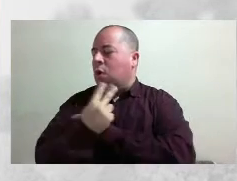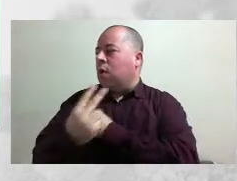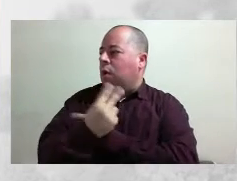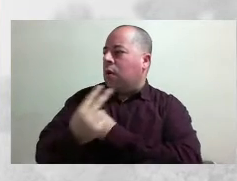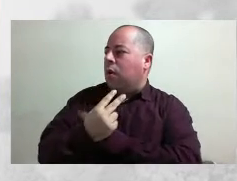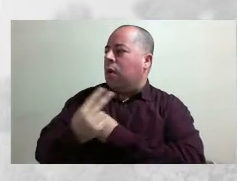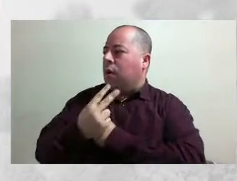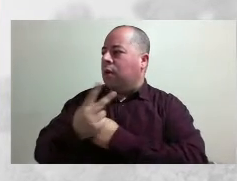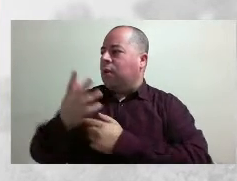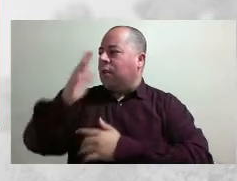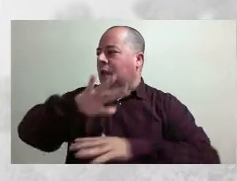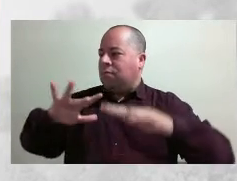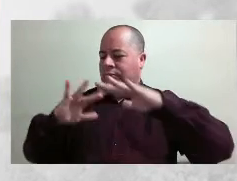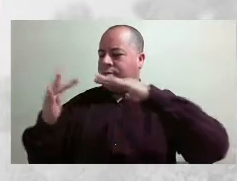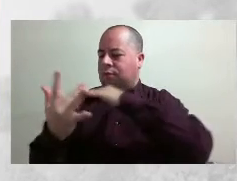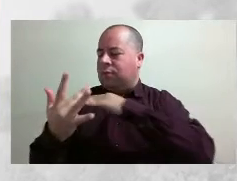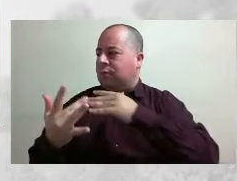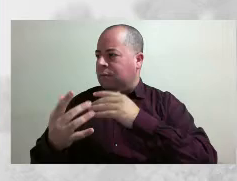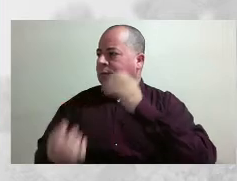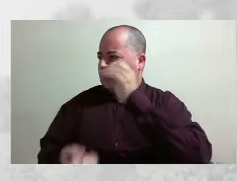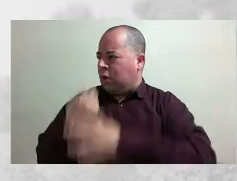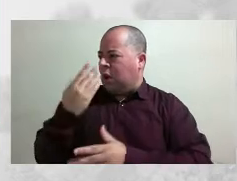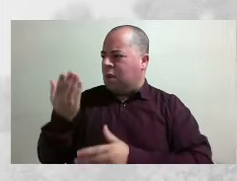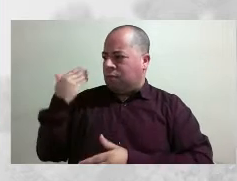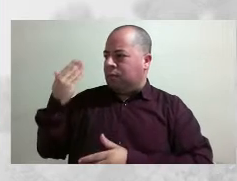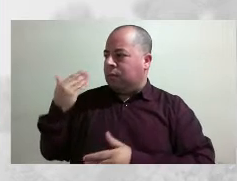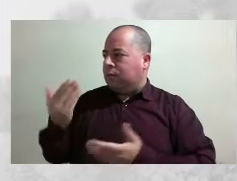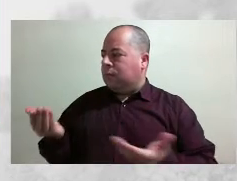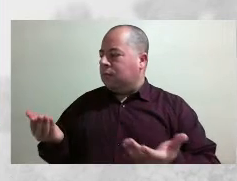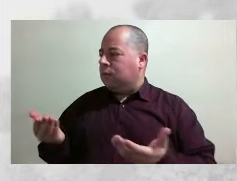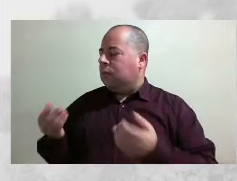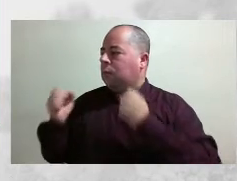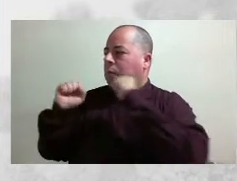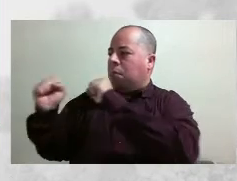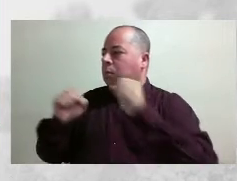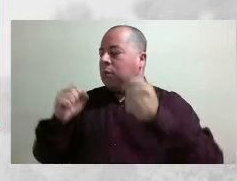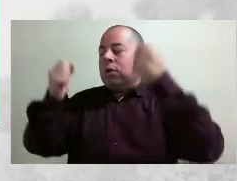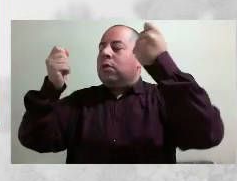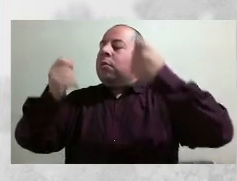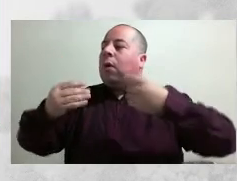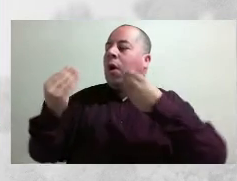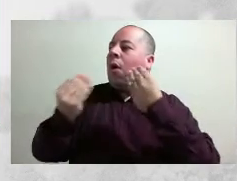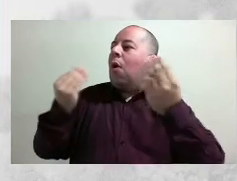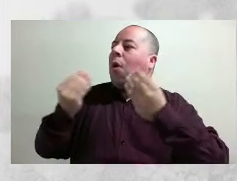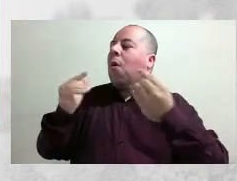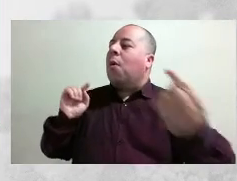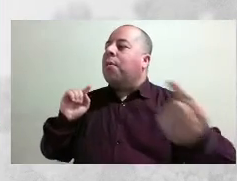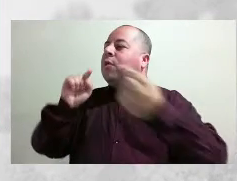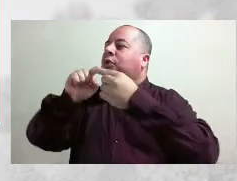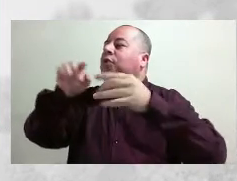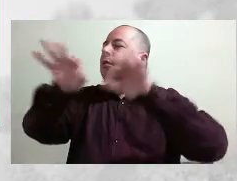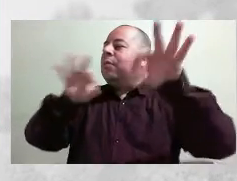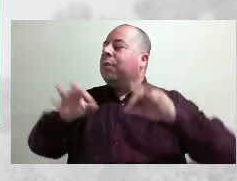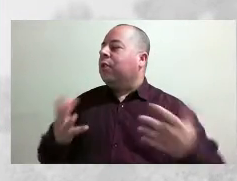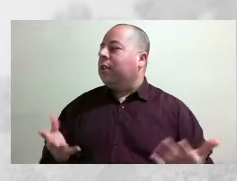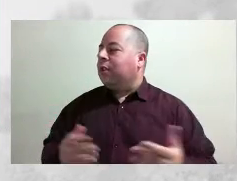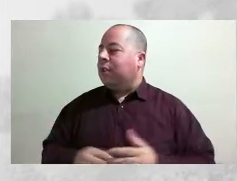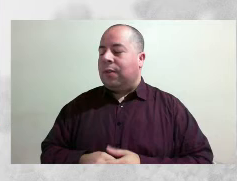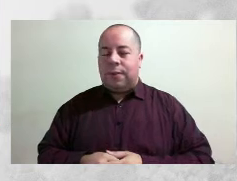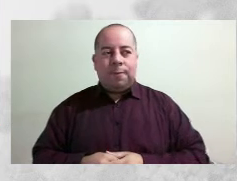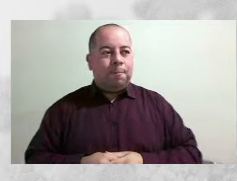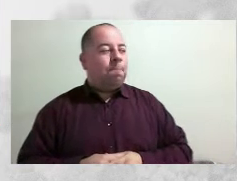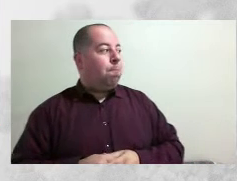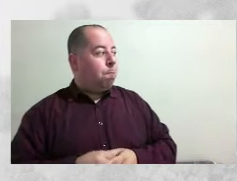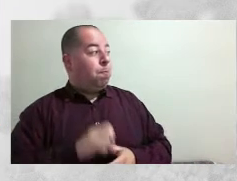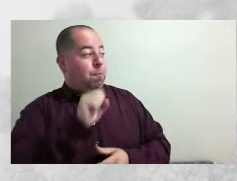da disseminação via redes sociais, criado recentemente. Poderia nos contar um pouco sobre o objetivo deste